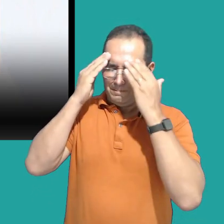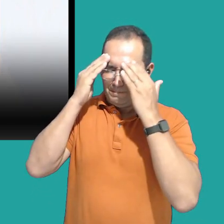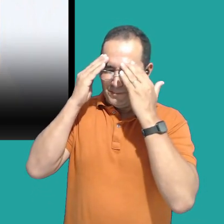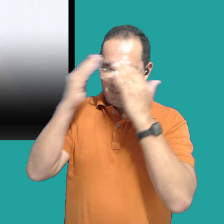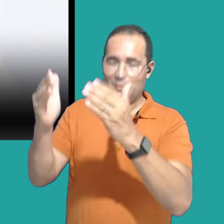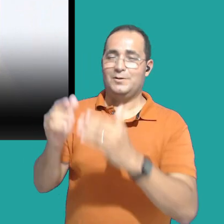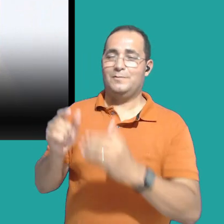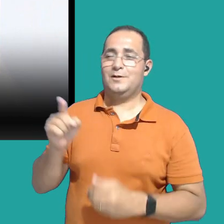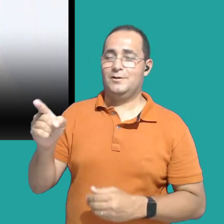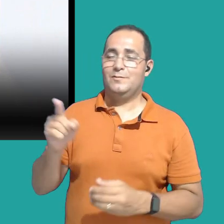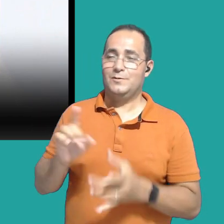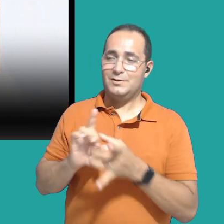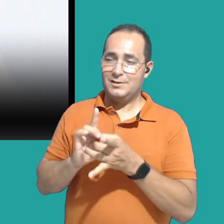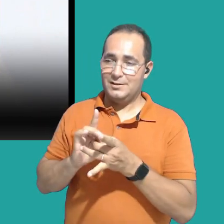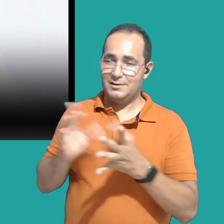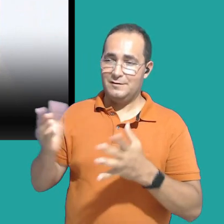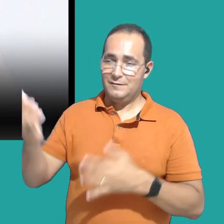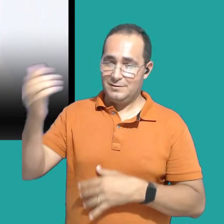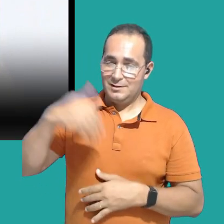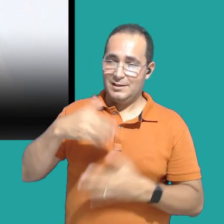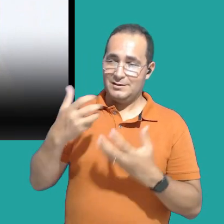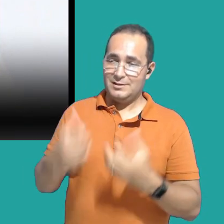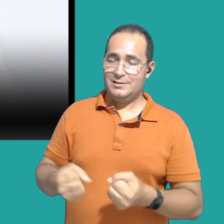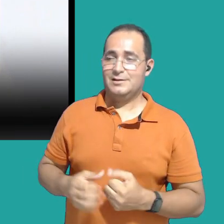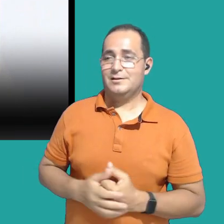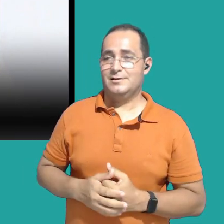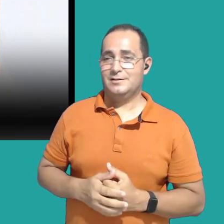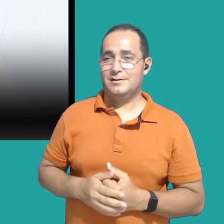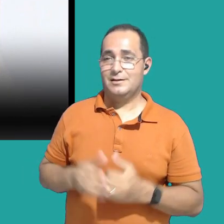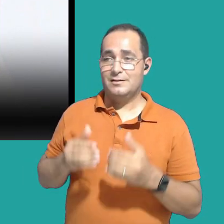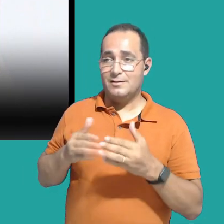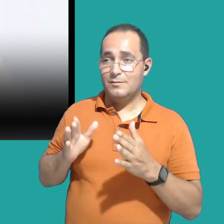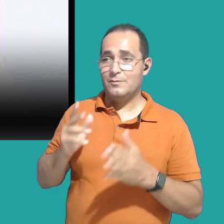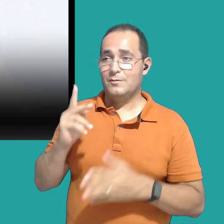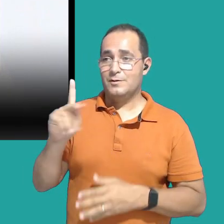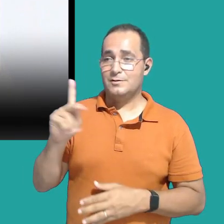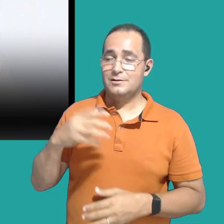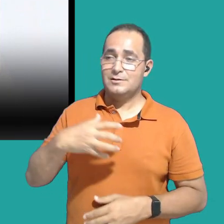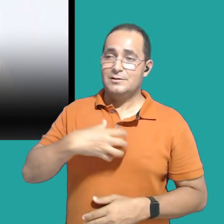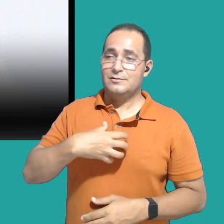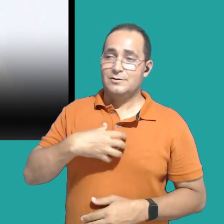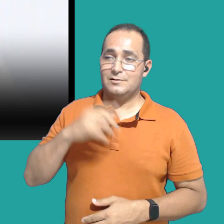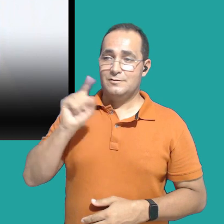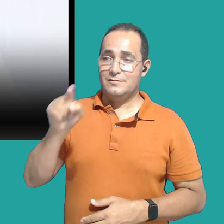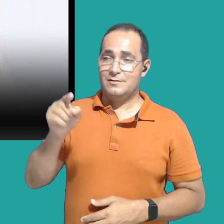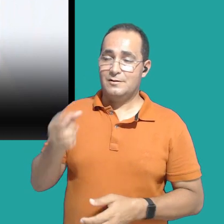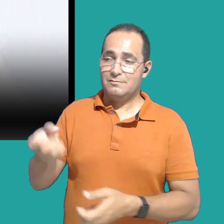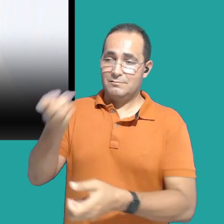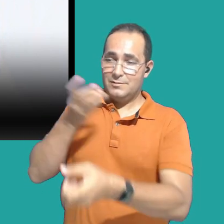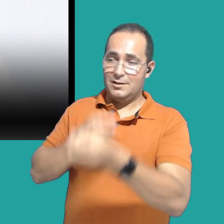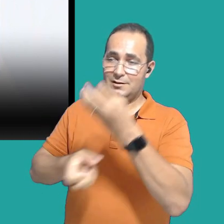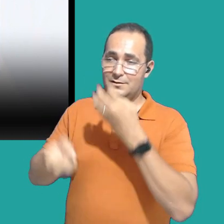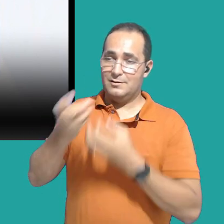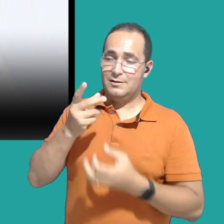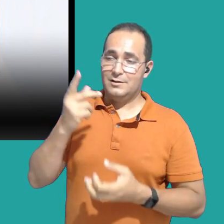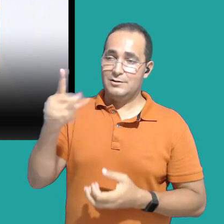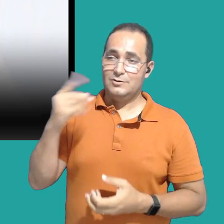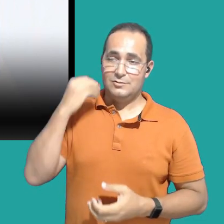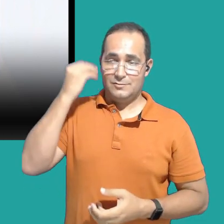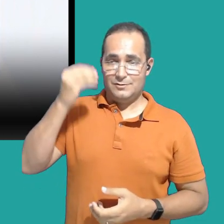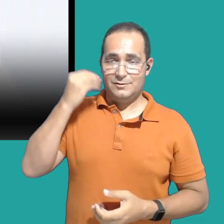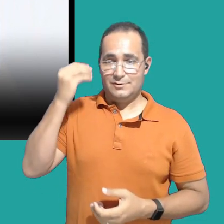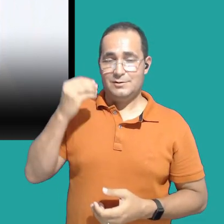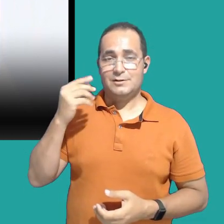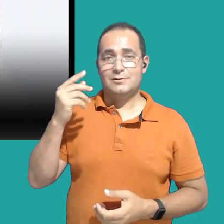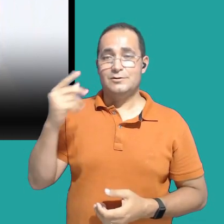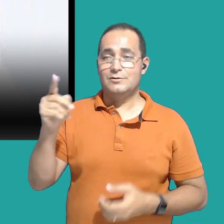Fabrícia, muito obrigada pela disponibilidade, por ter abrido, né, um pouco sobre você, falado um pouco sobre